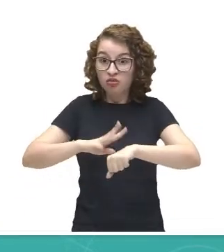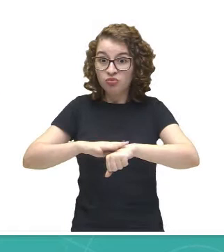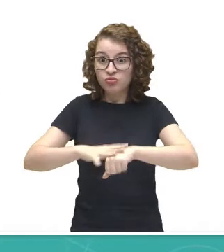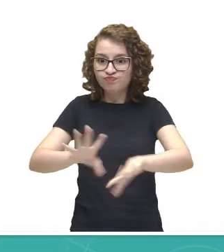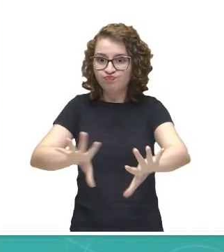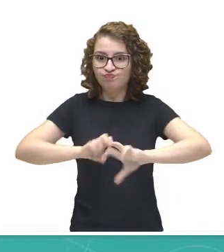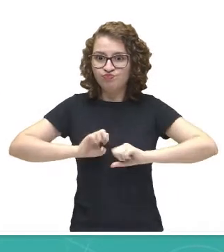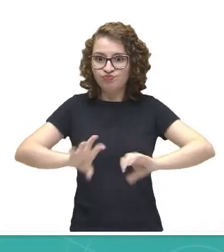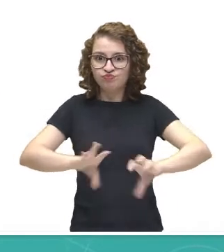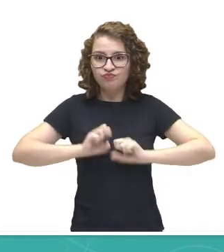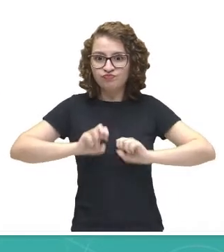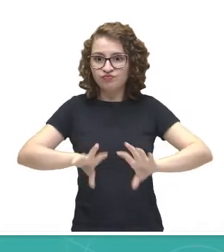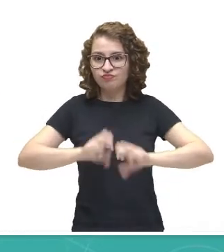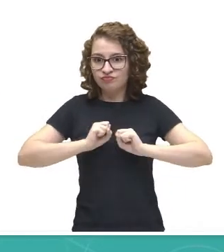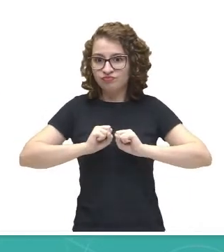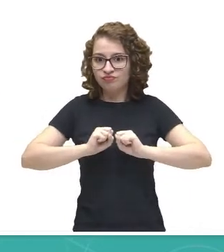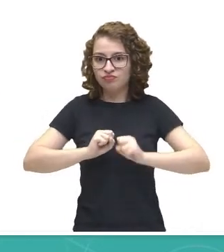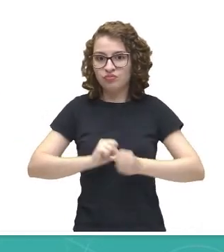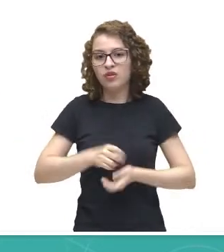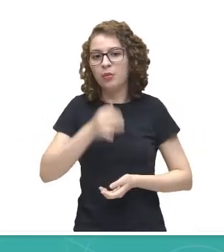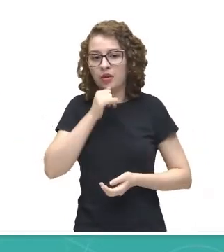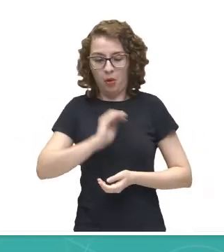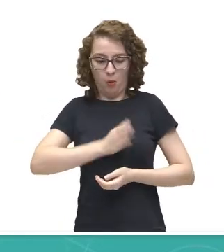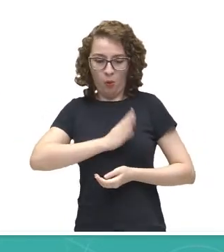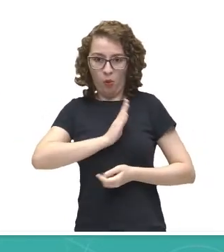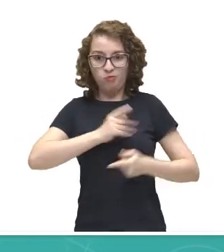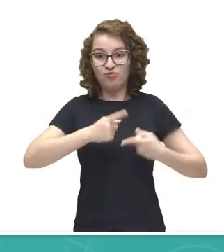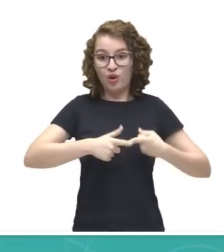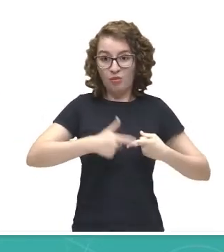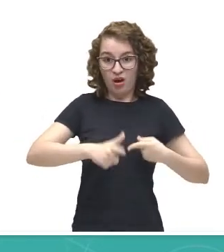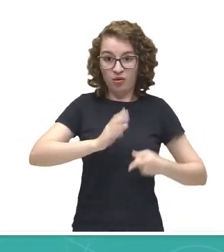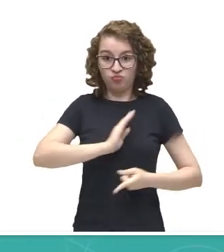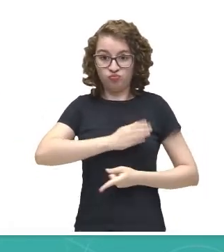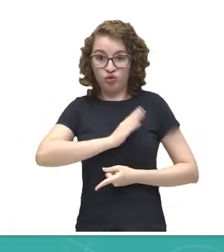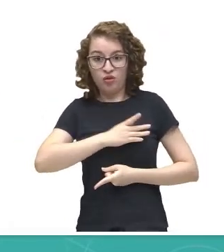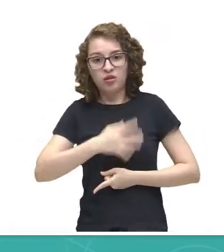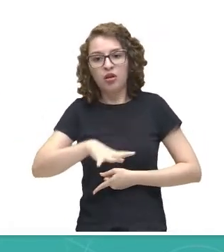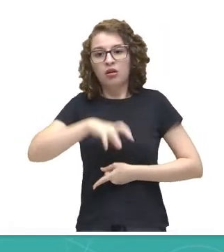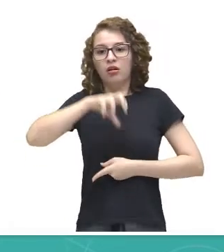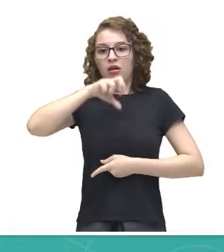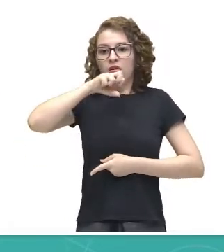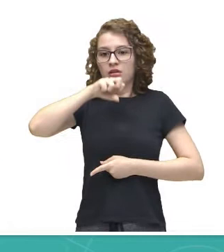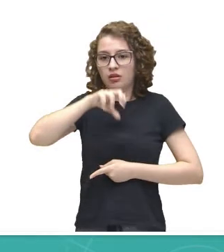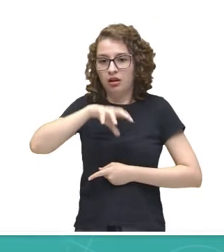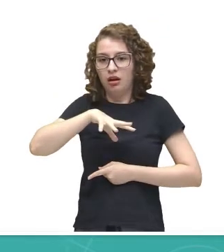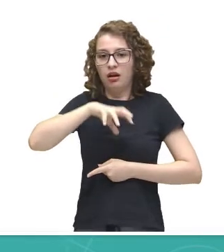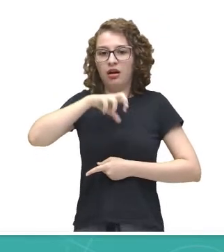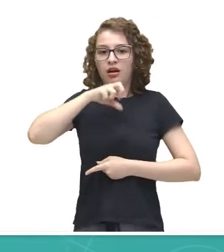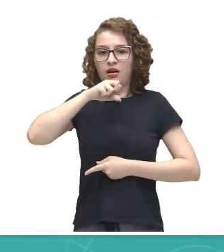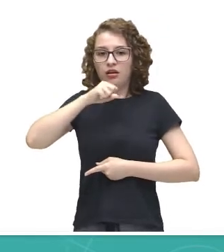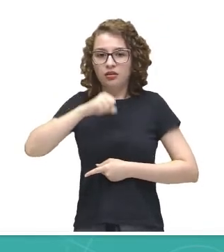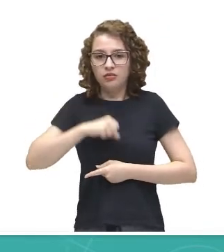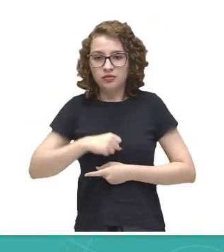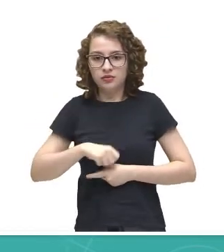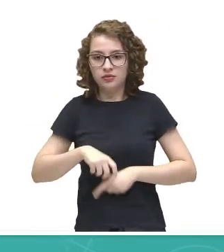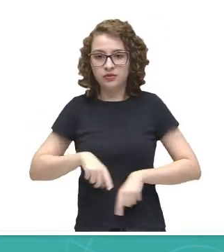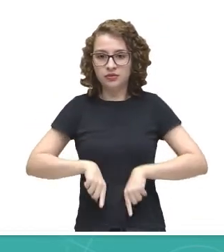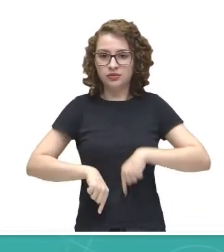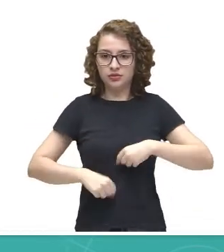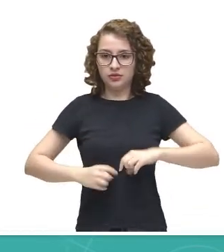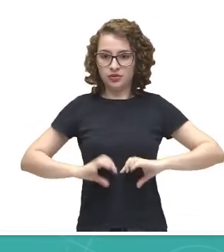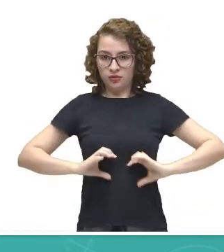aparecer aí, como a questão do sistema cardiovascular, as doenças respiratórias, doenças do sistema